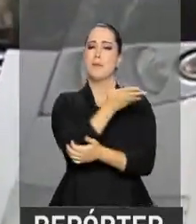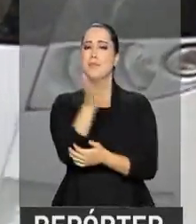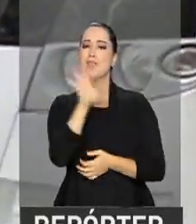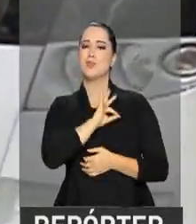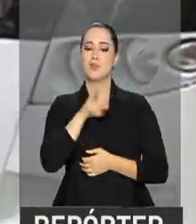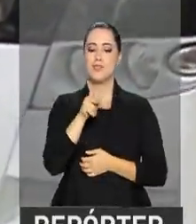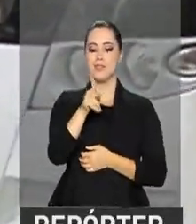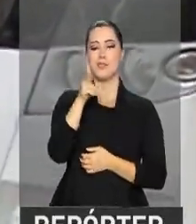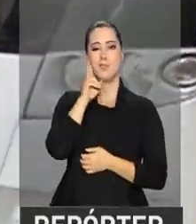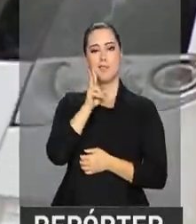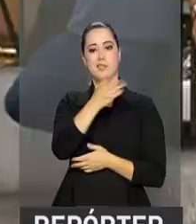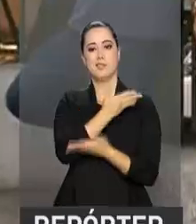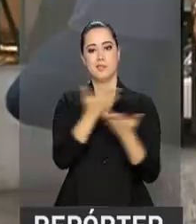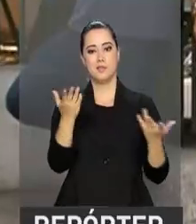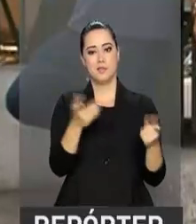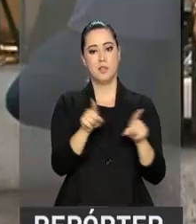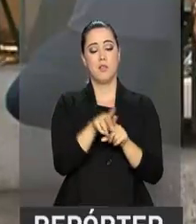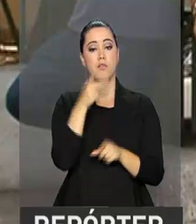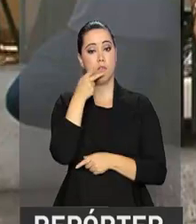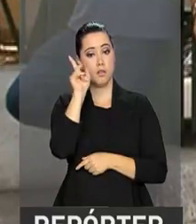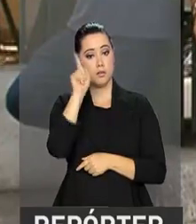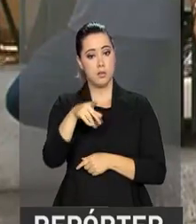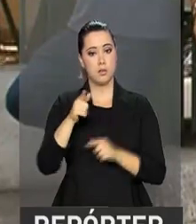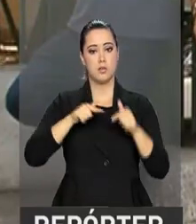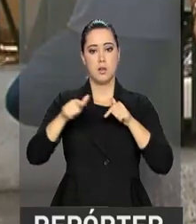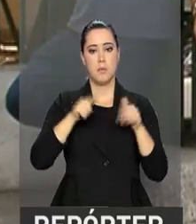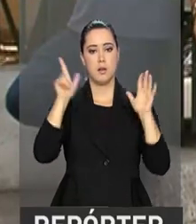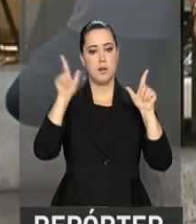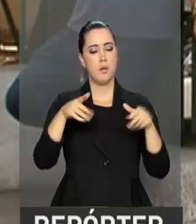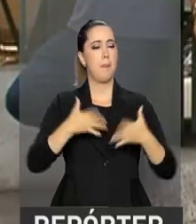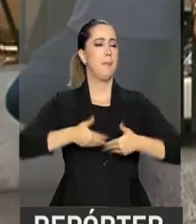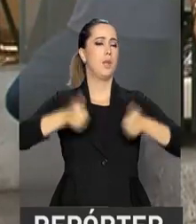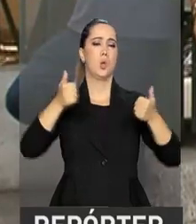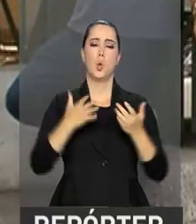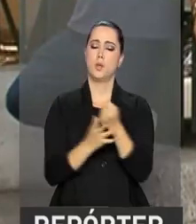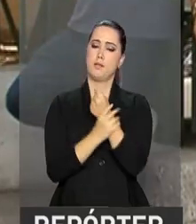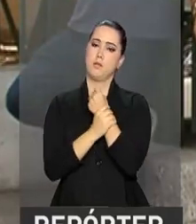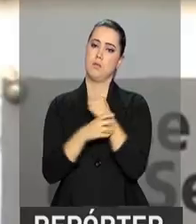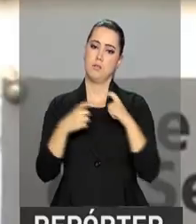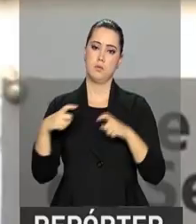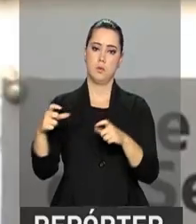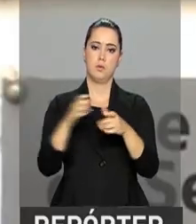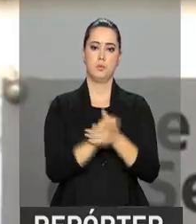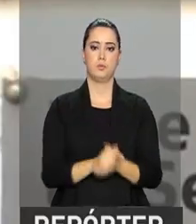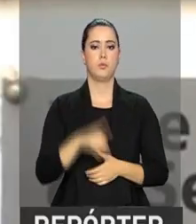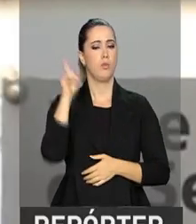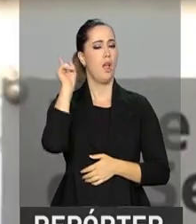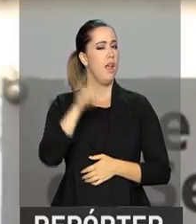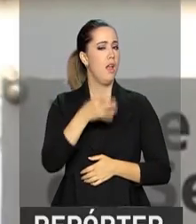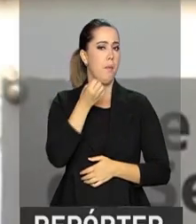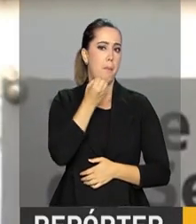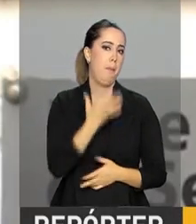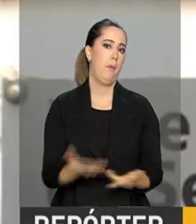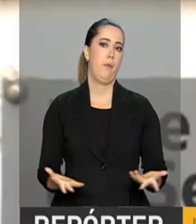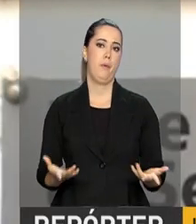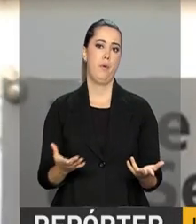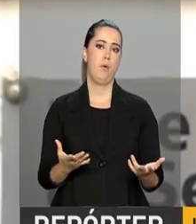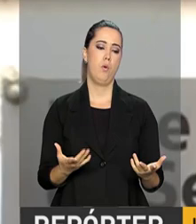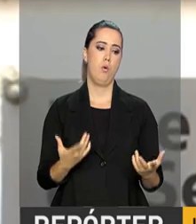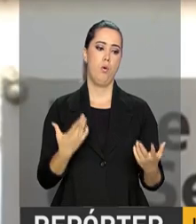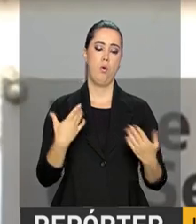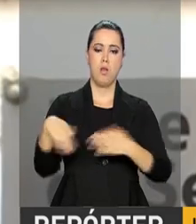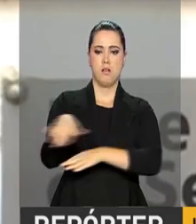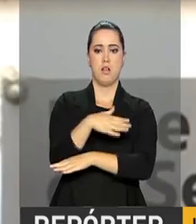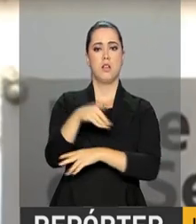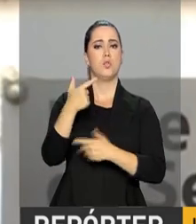policiais sempre que passa por ali. Segundo ela, o trabalho deles traz mais segurança à região. E é muito bom. O bairro não tem